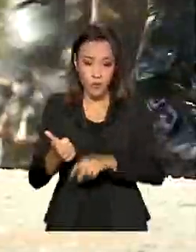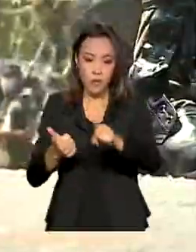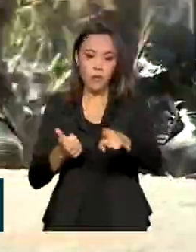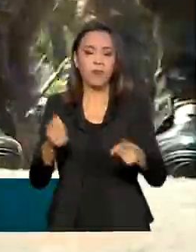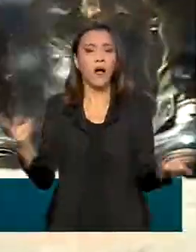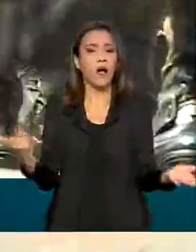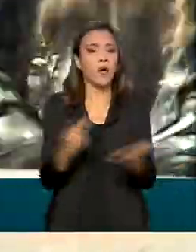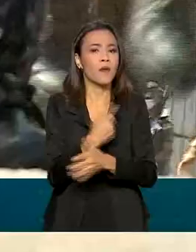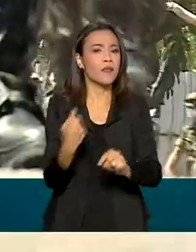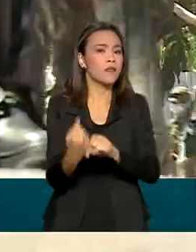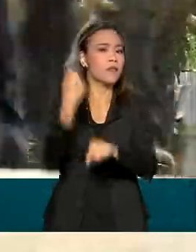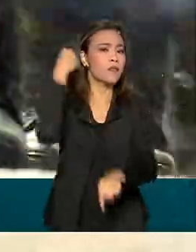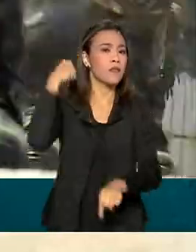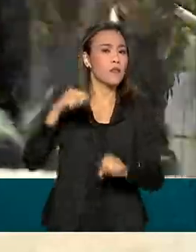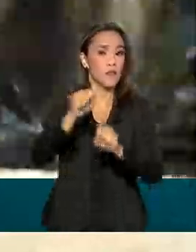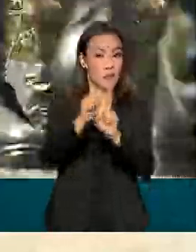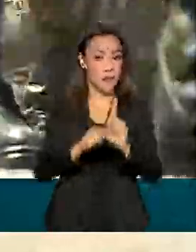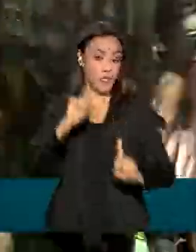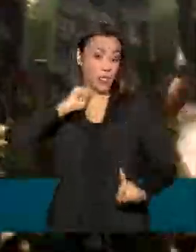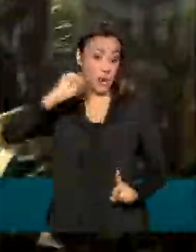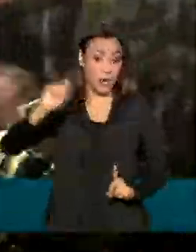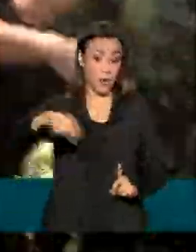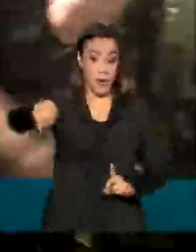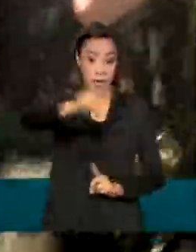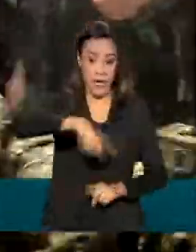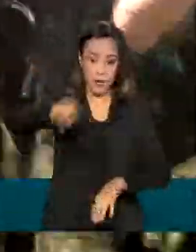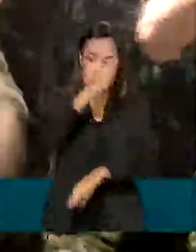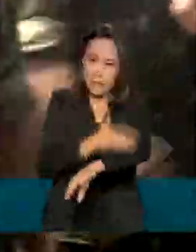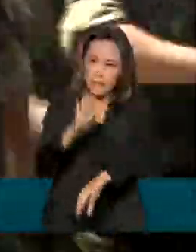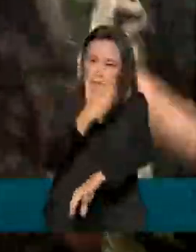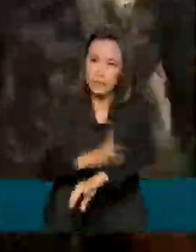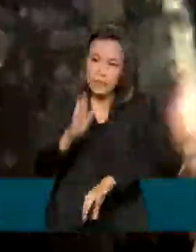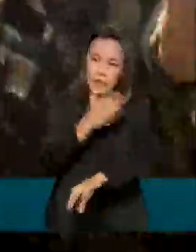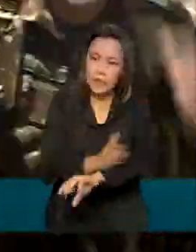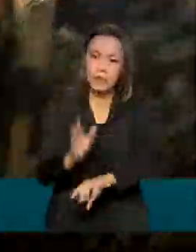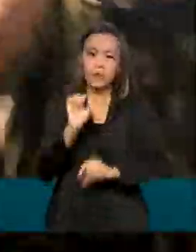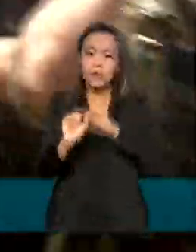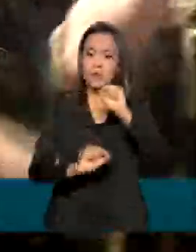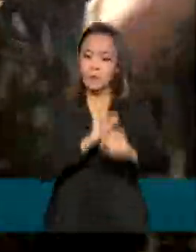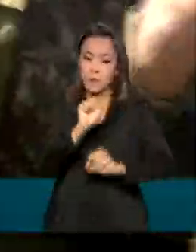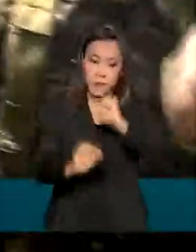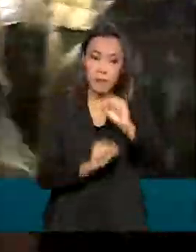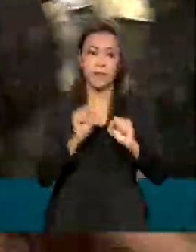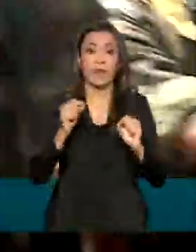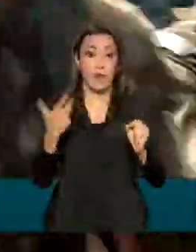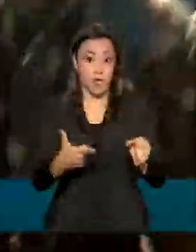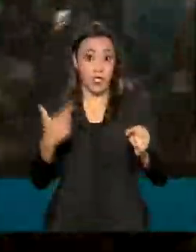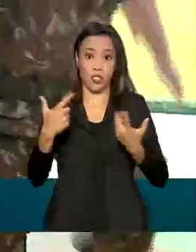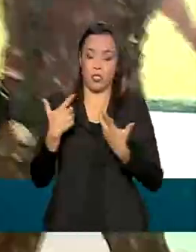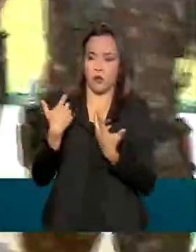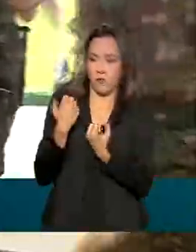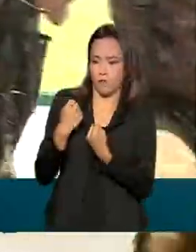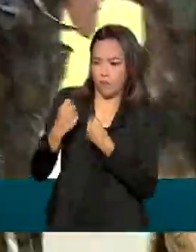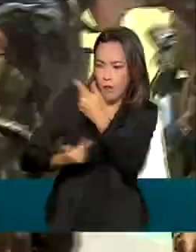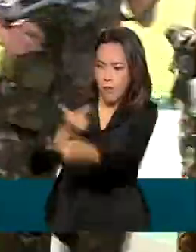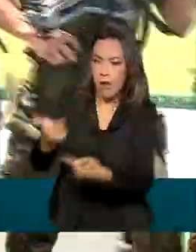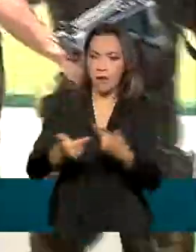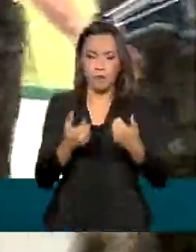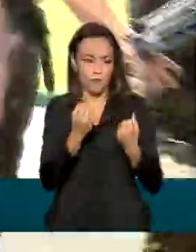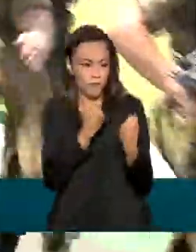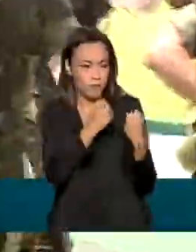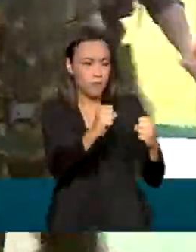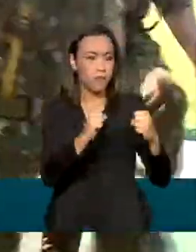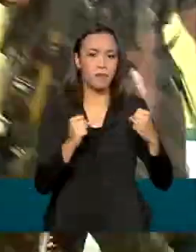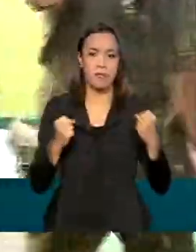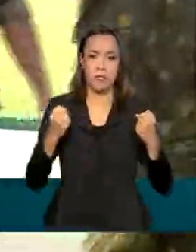acontece desde abril deste ano. Os exercícios envolvem a combinação simultânea de operações ofensivas, defensivas,